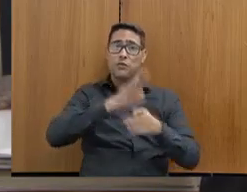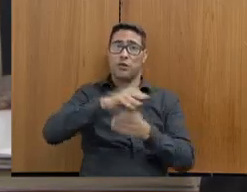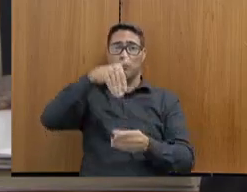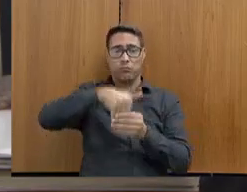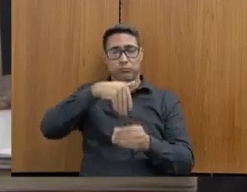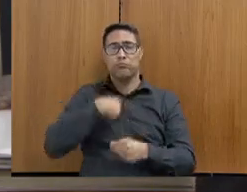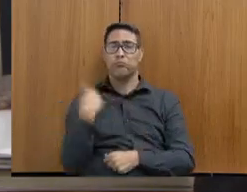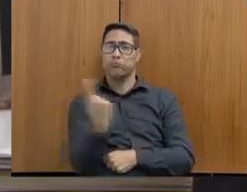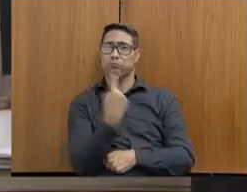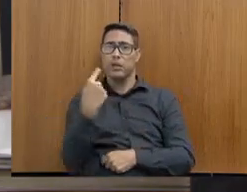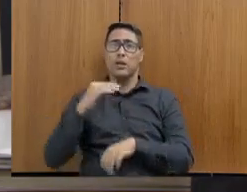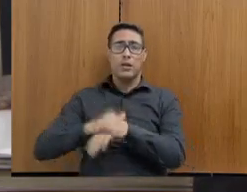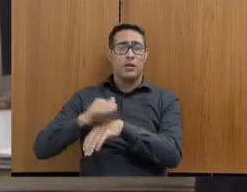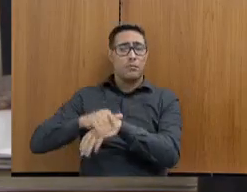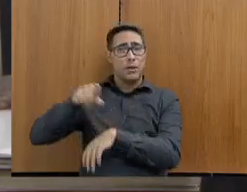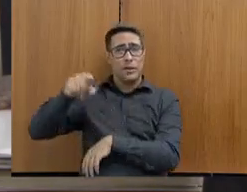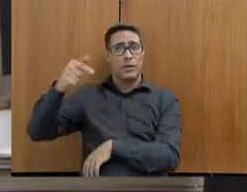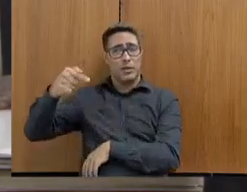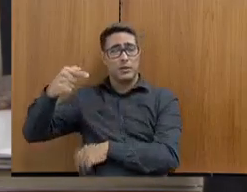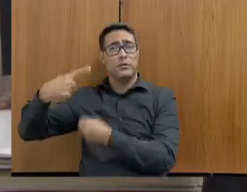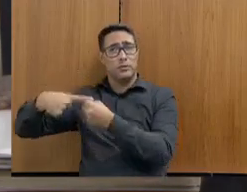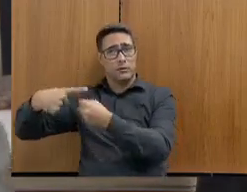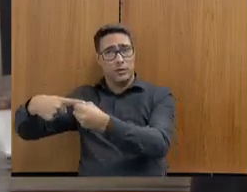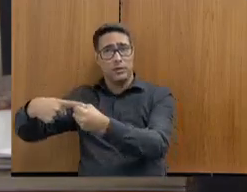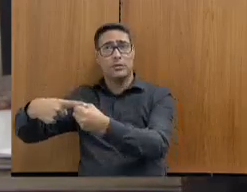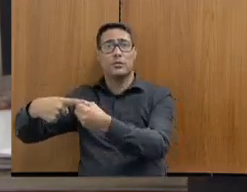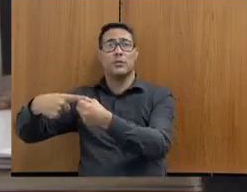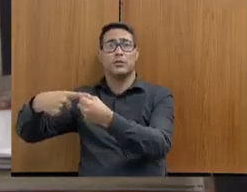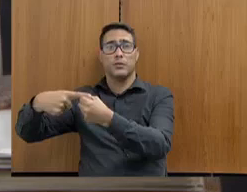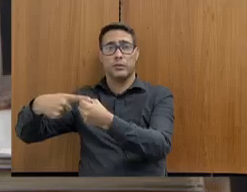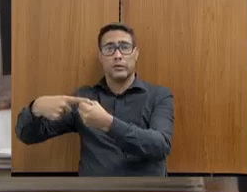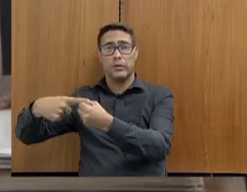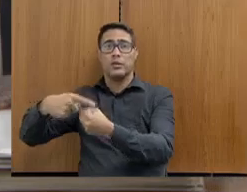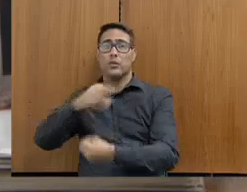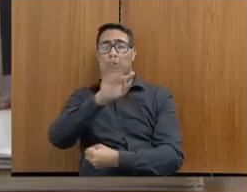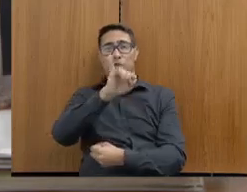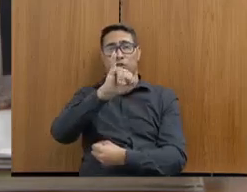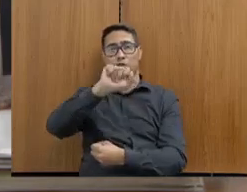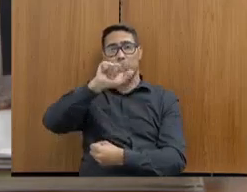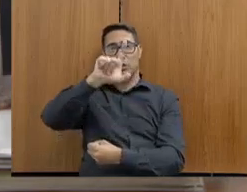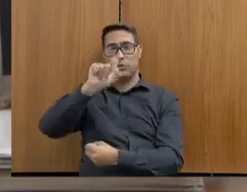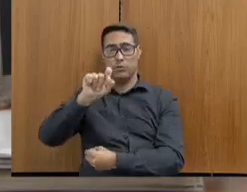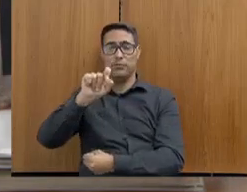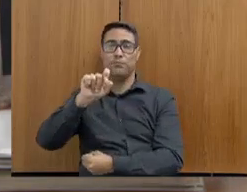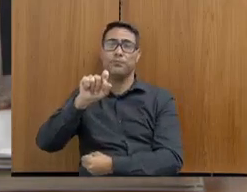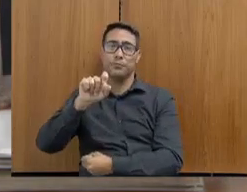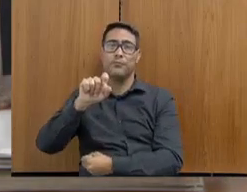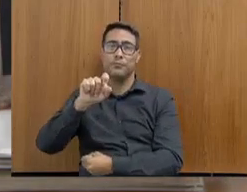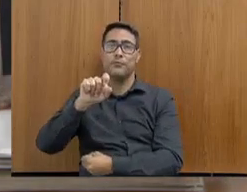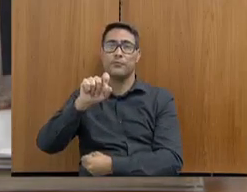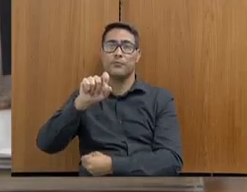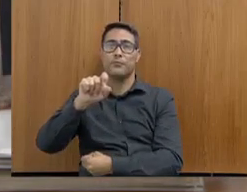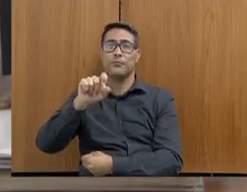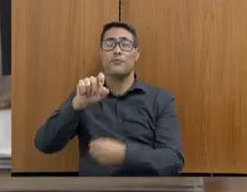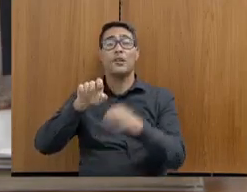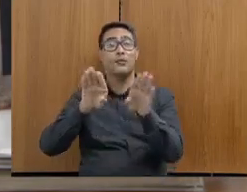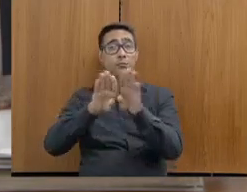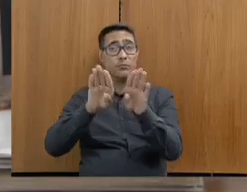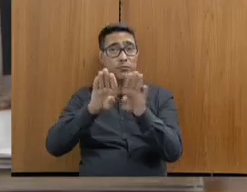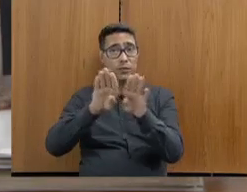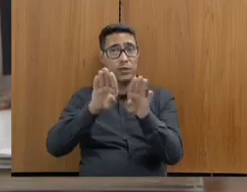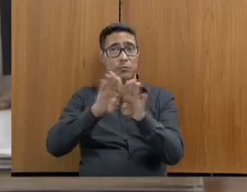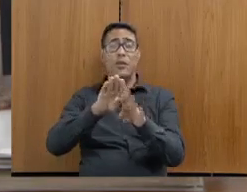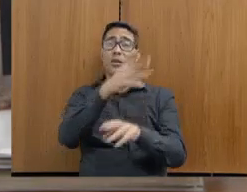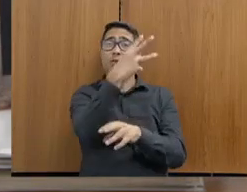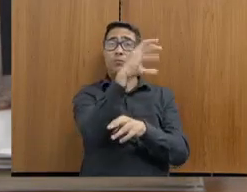uma delegacia como era Sete Cidades Dr Thiago Bordini e São 30